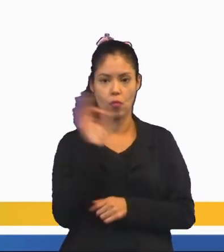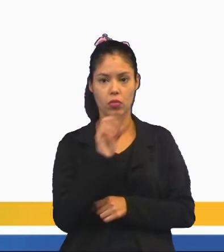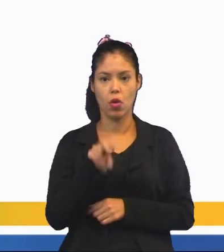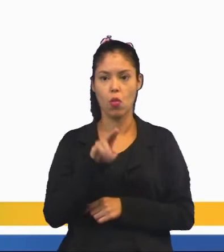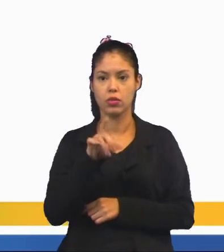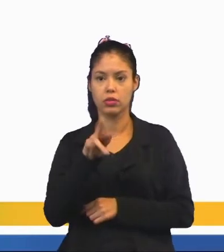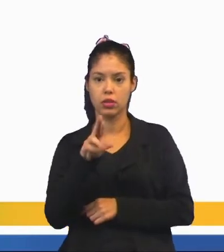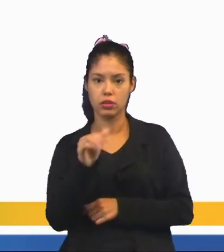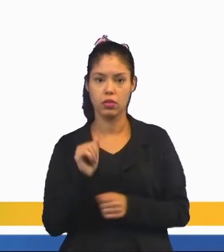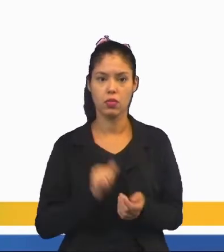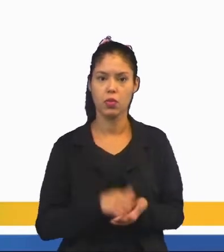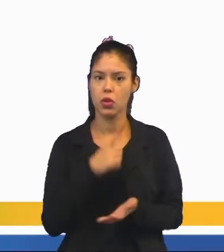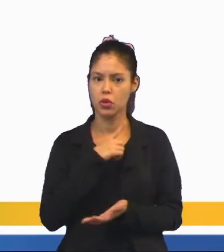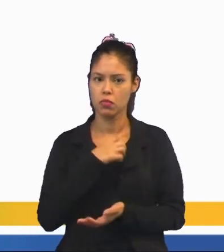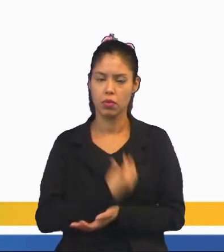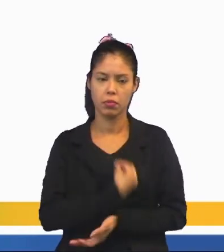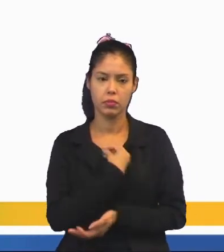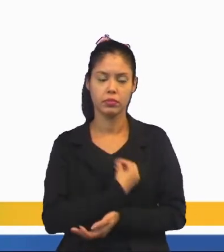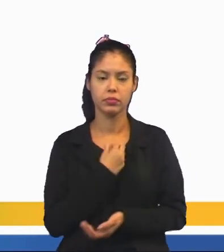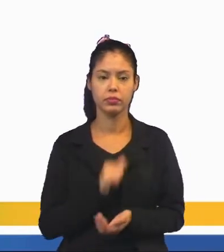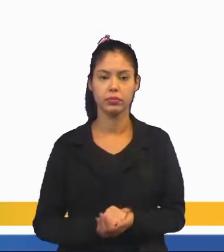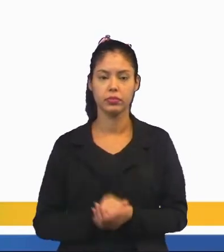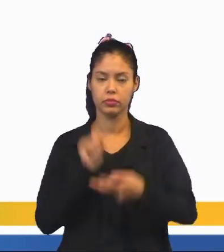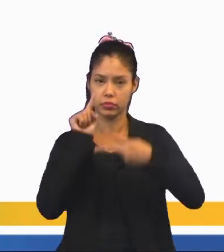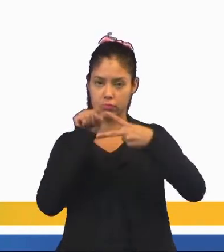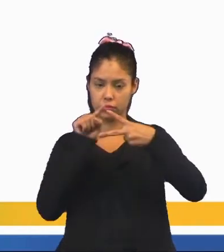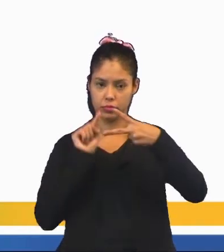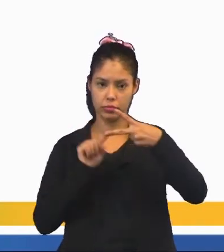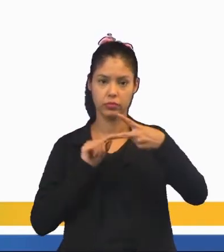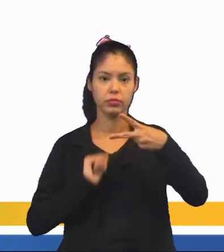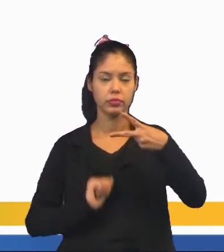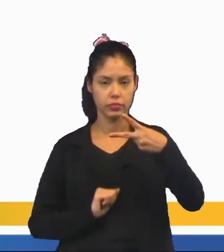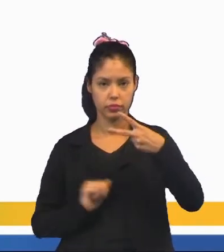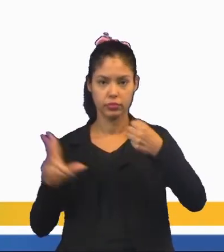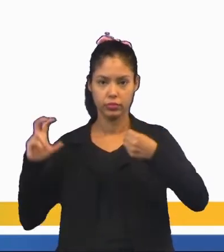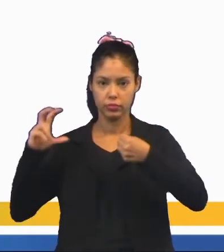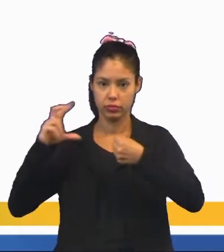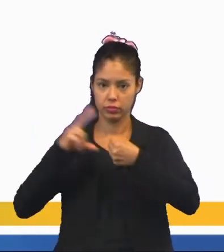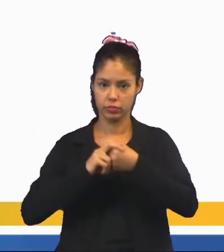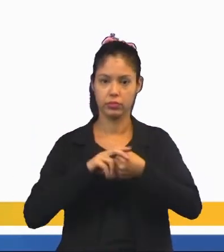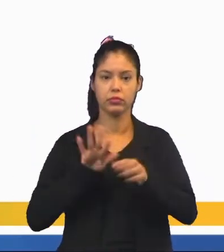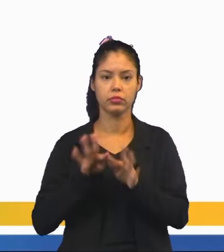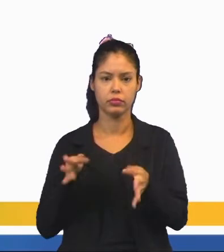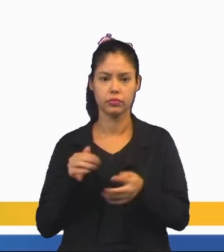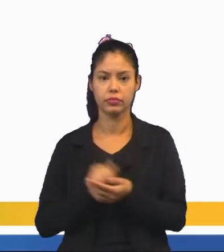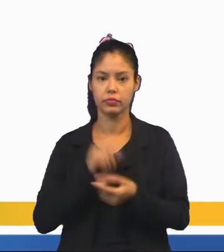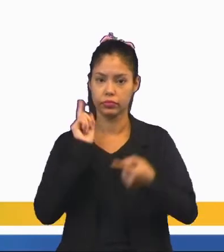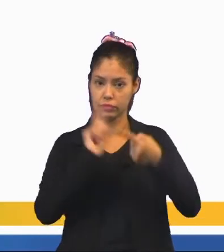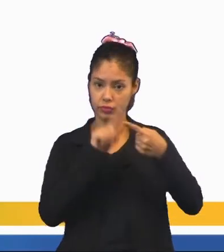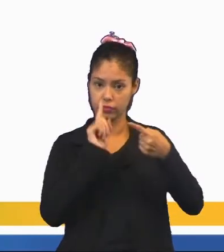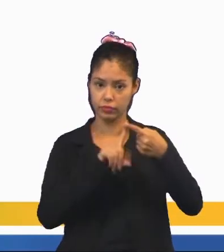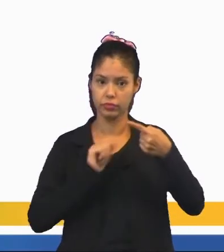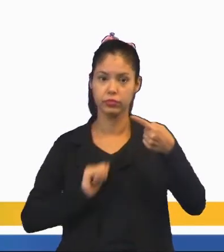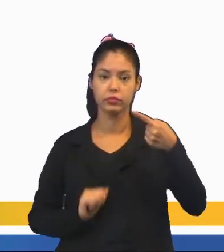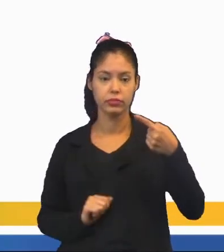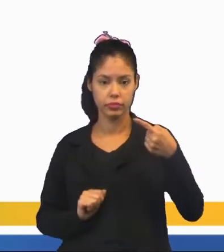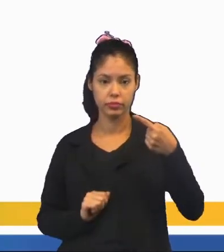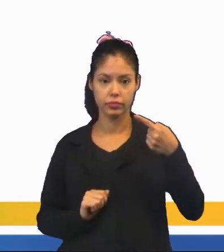quando nenhuma ulceração estiver presente. Há 2 tipos de vírus de herpes simples.